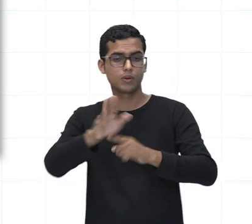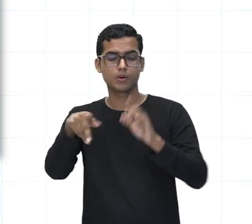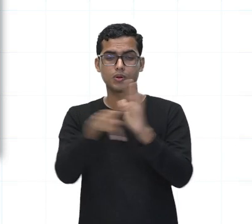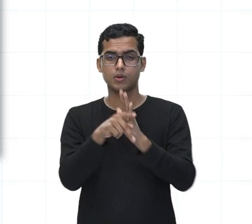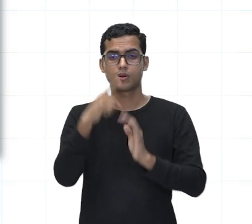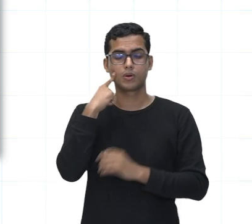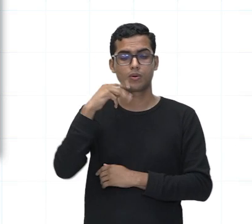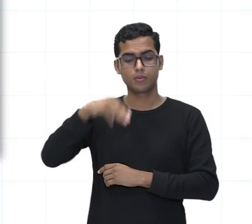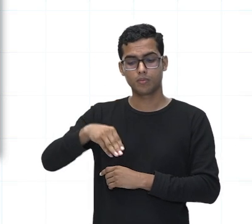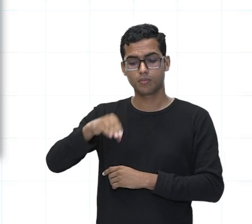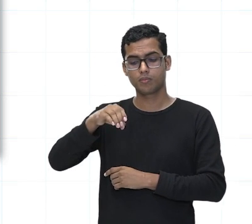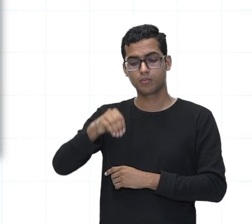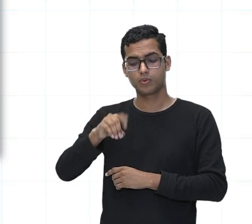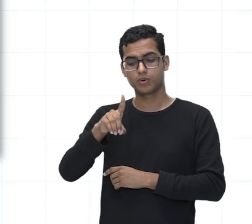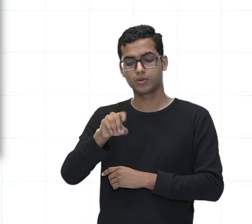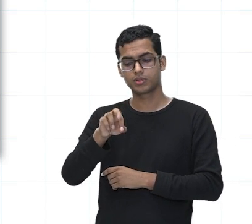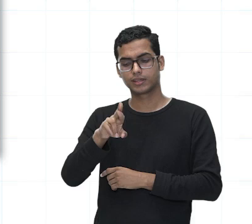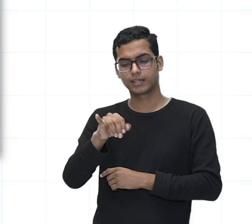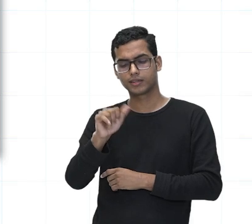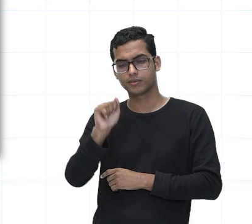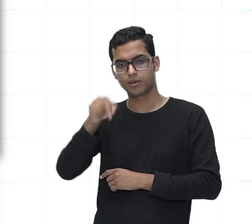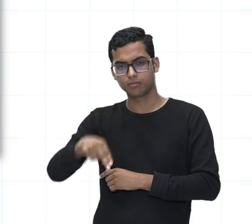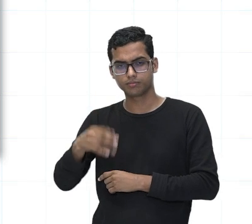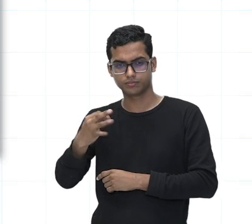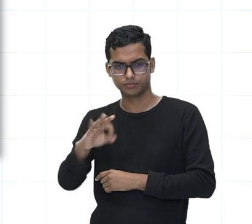Mondrian, como vocês estão vendo.